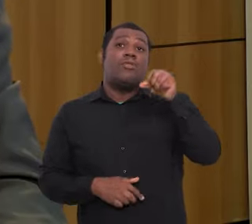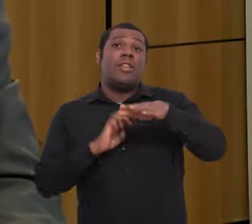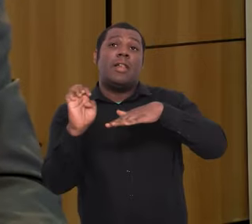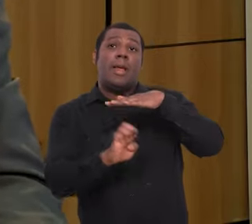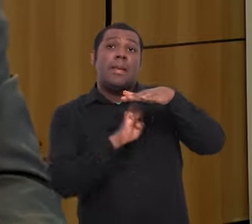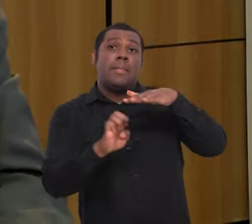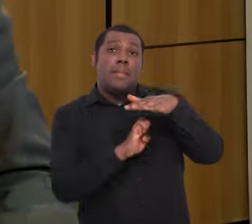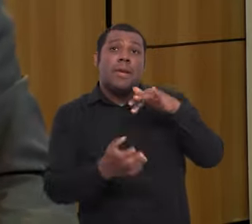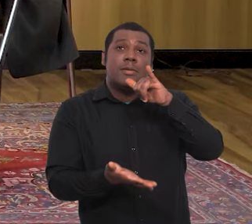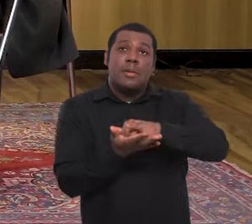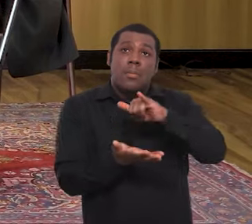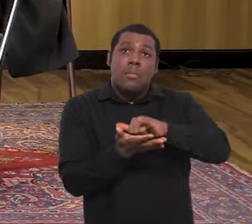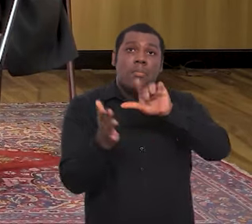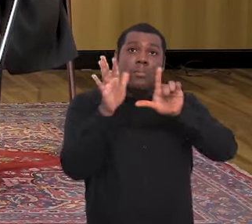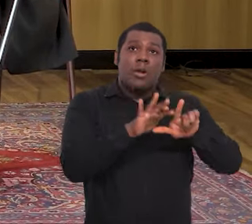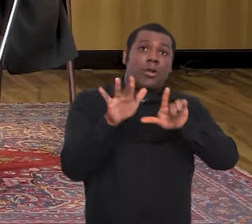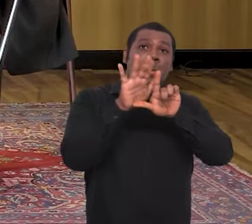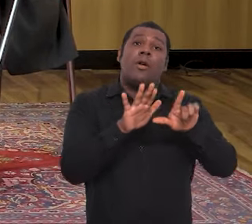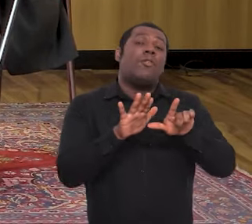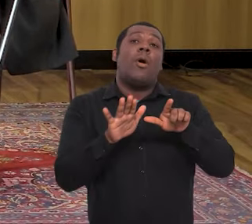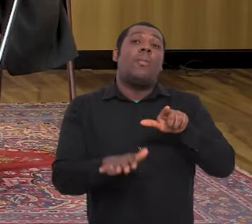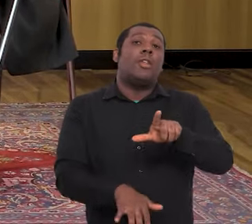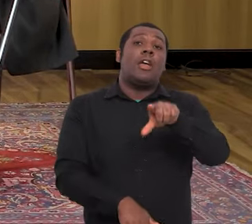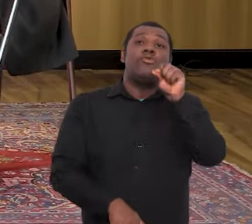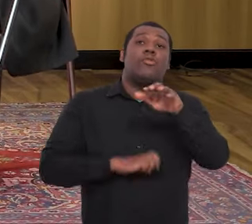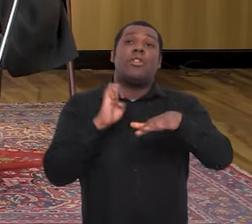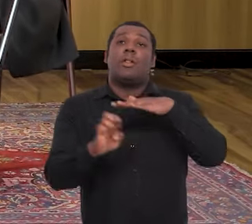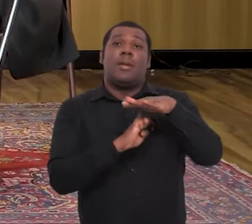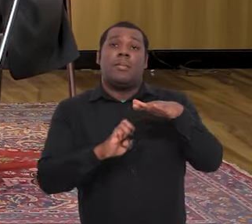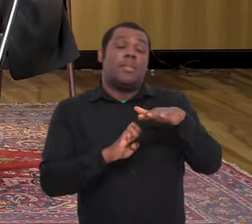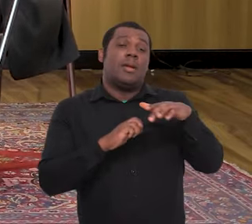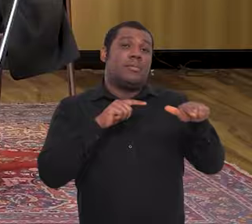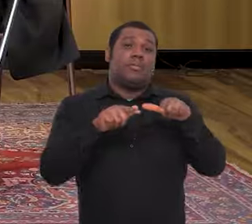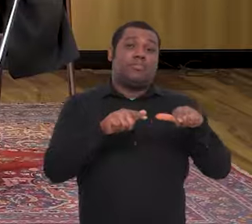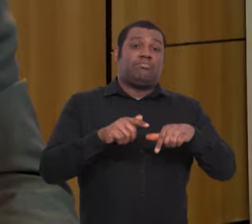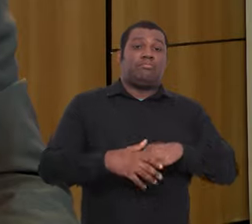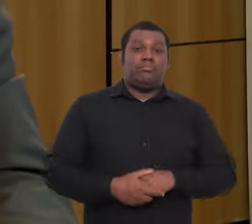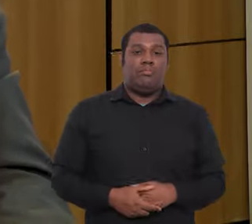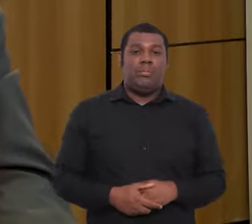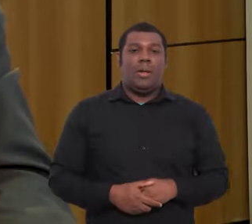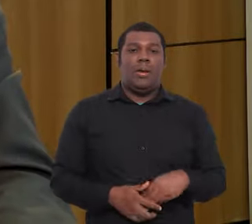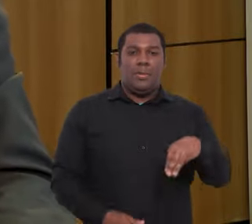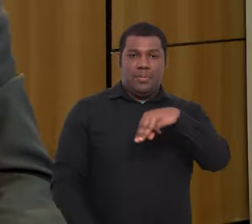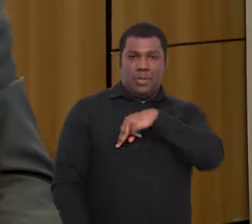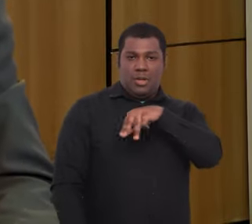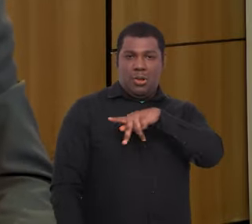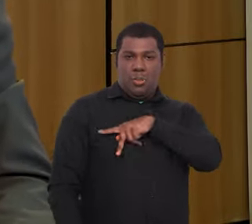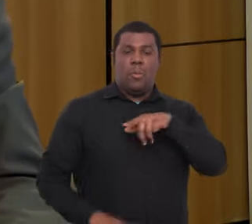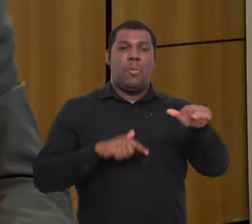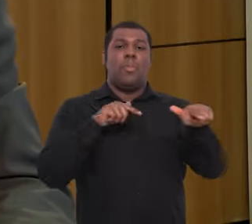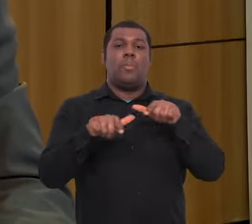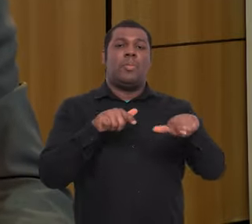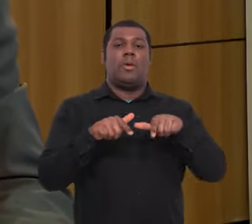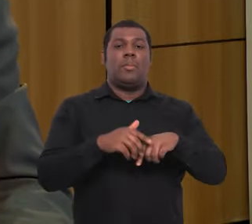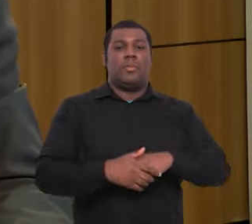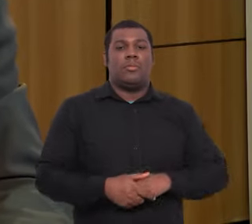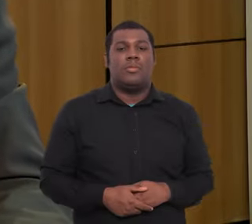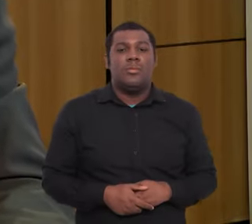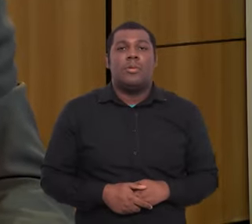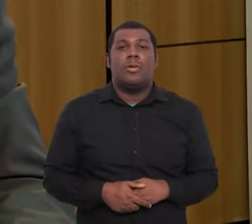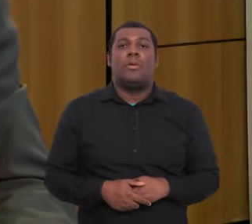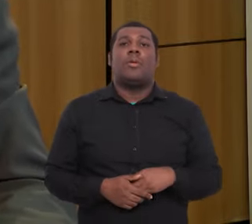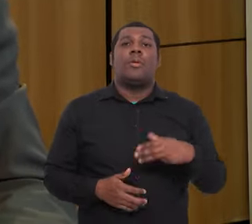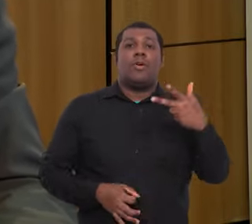aonde você pediu E aí tem uma contradição com parte por exemplo o Ministério Público do Trabalho por exemplo o